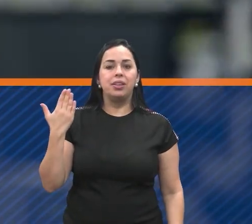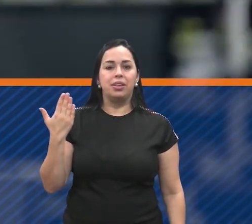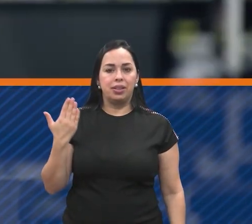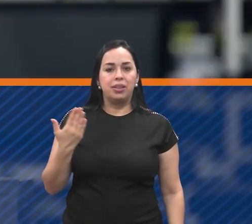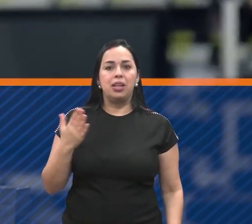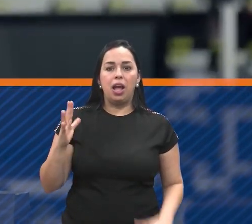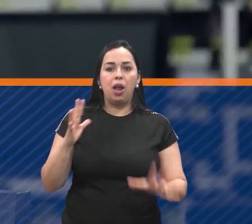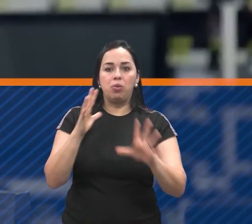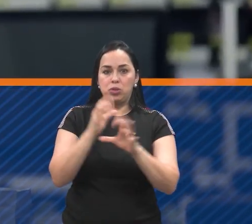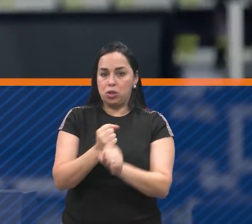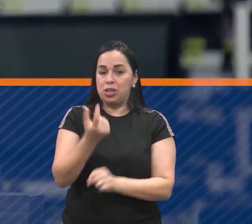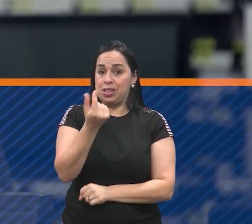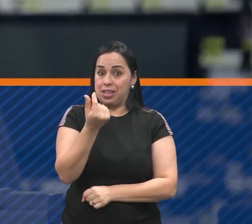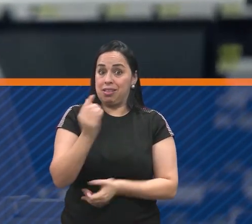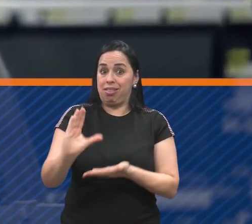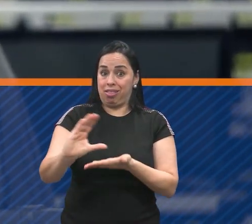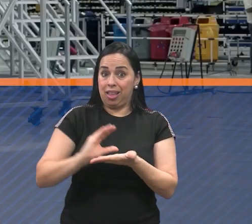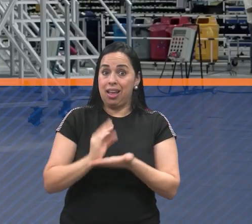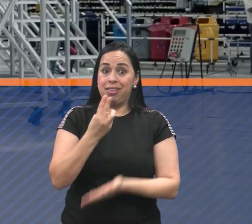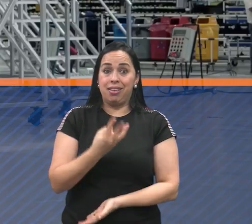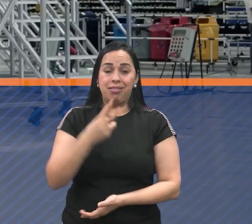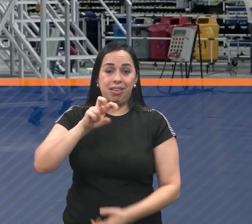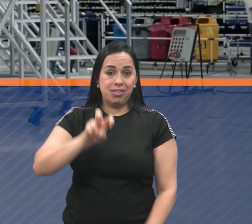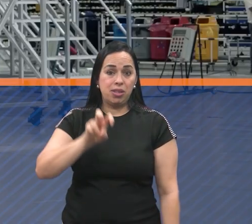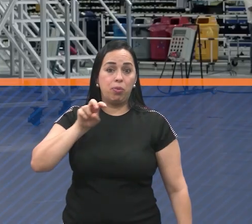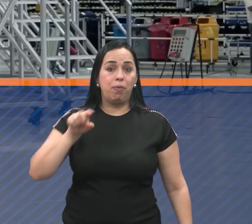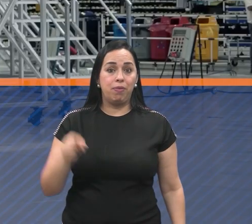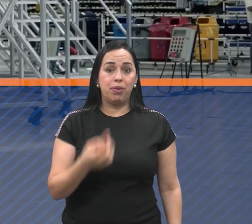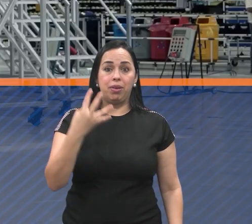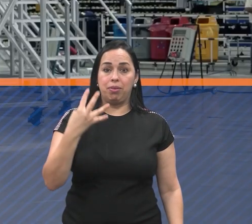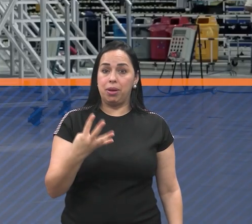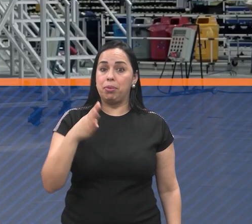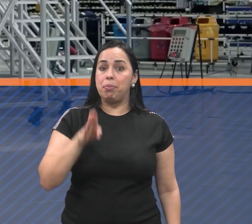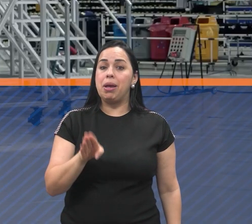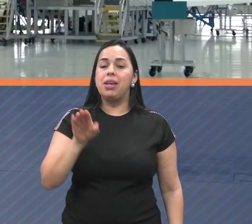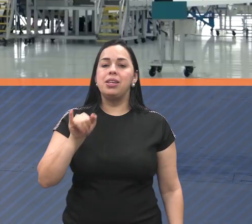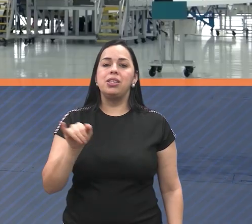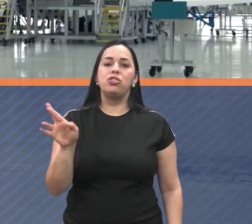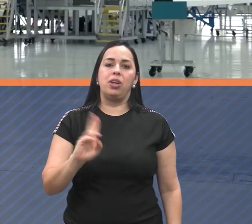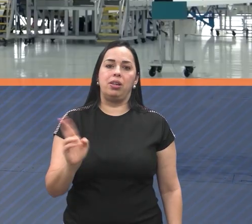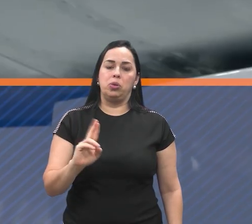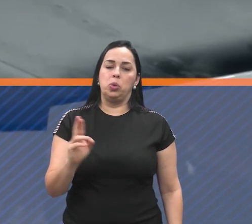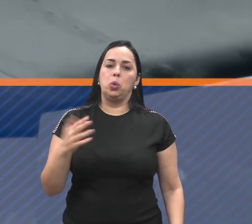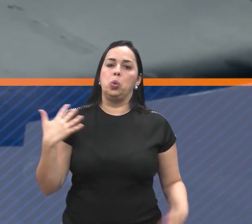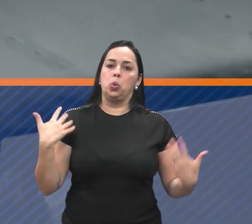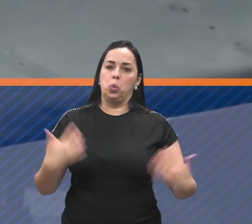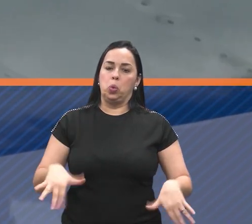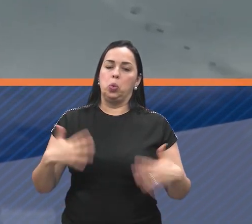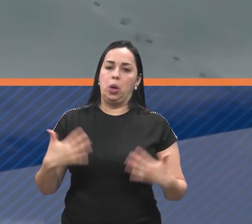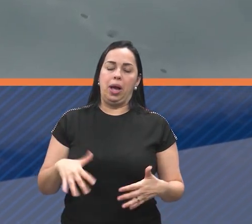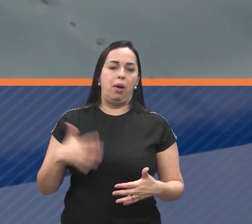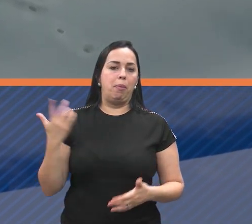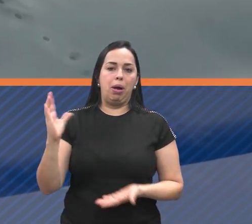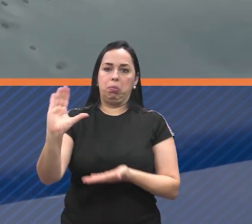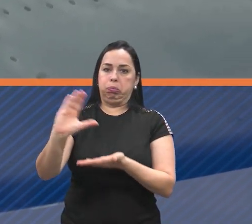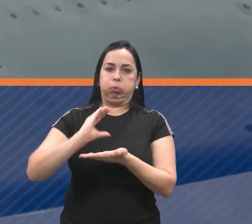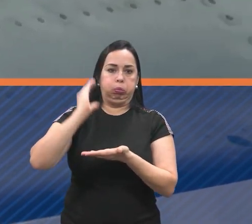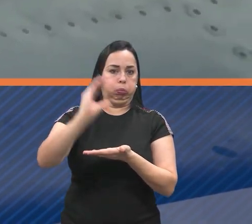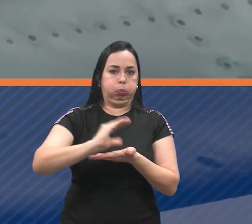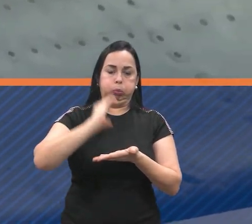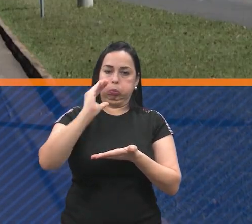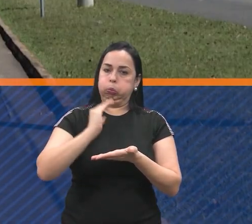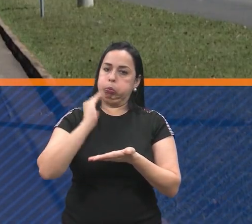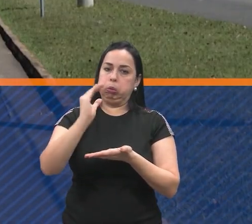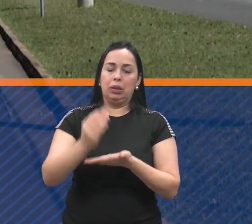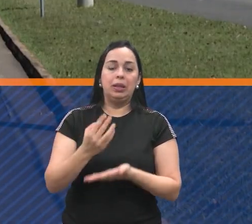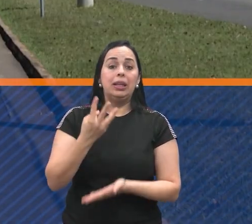2024, registrou uma receita de 35,4 bilhões de reais, maior faturamento da história,